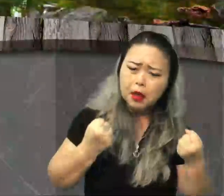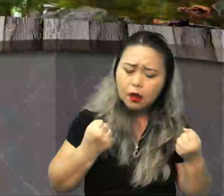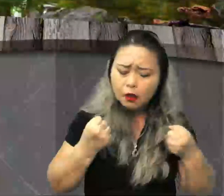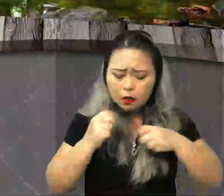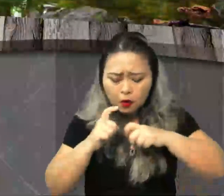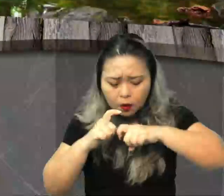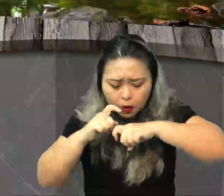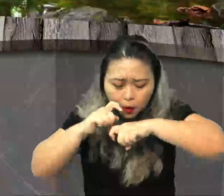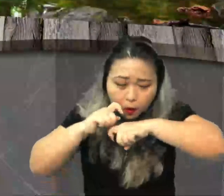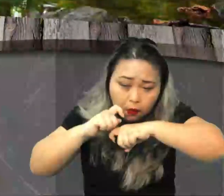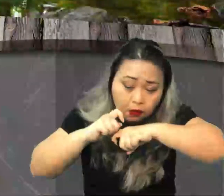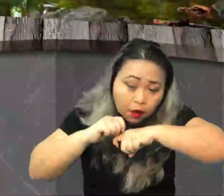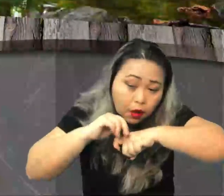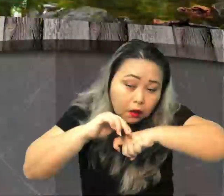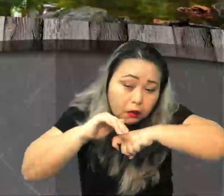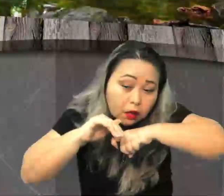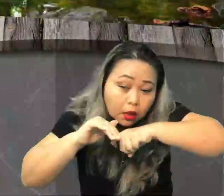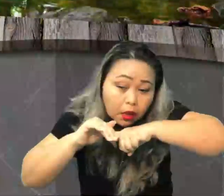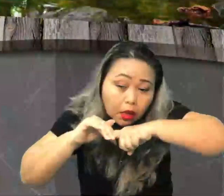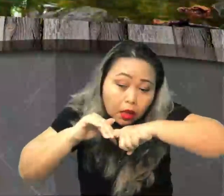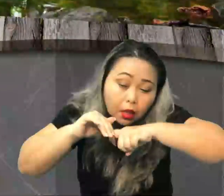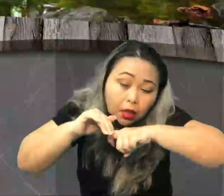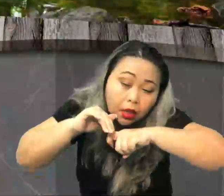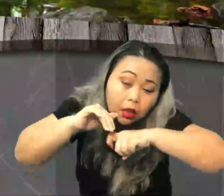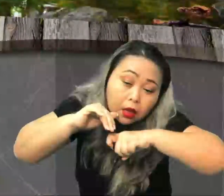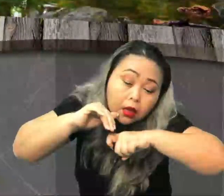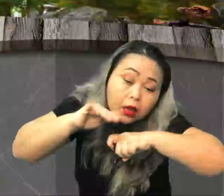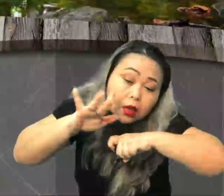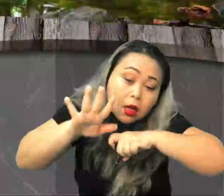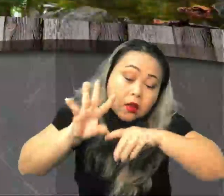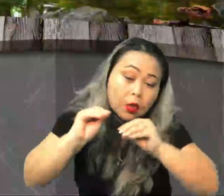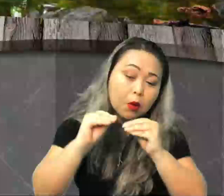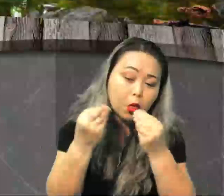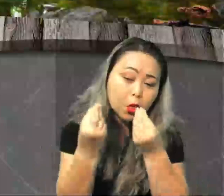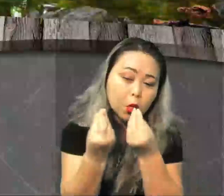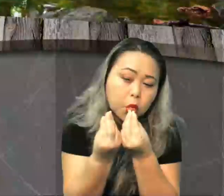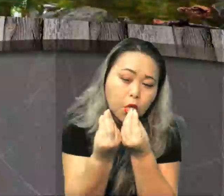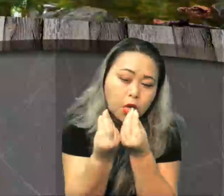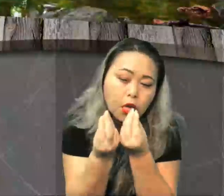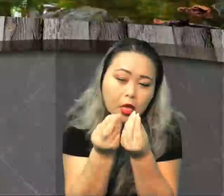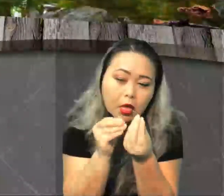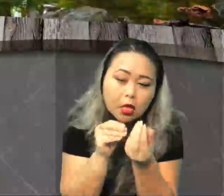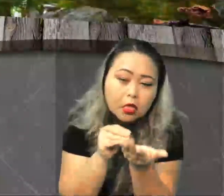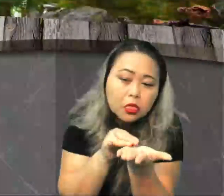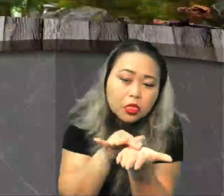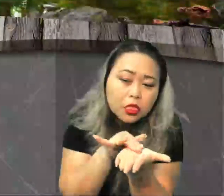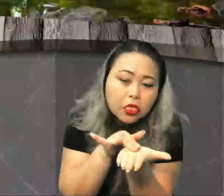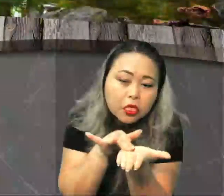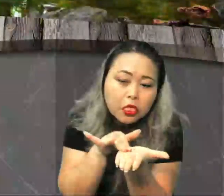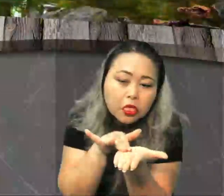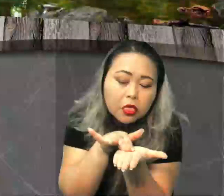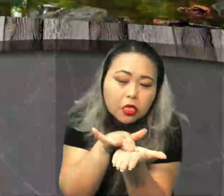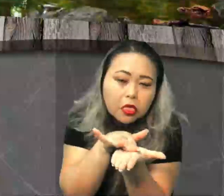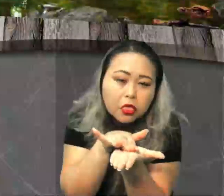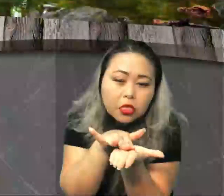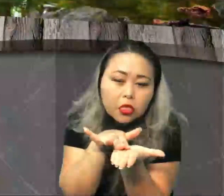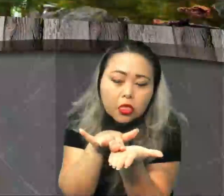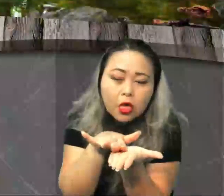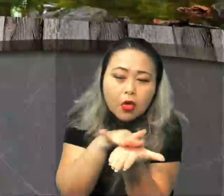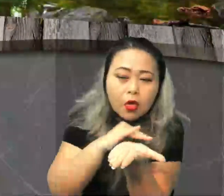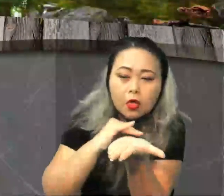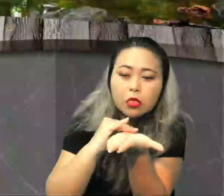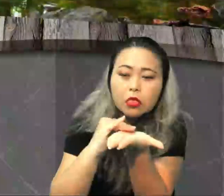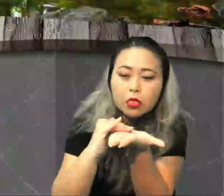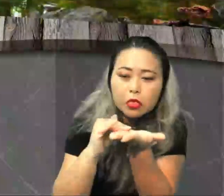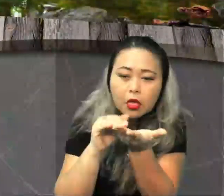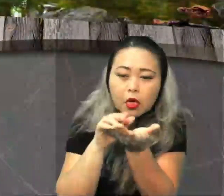vai se deslocando, né? Eles utilizam uma substância de lubrificante para não ter atrito com essa região que a gente chama de